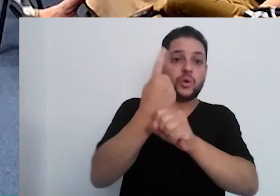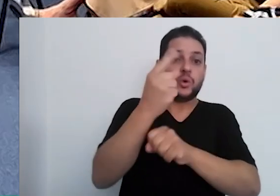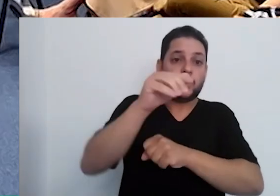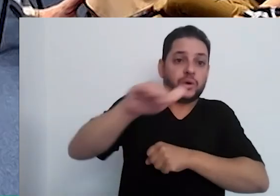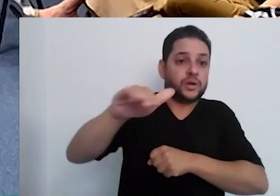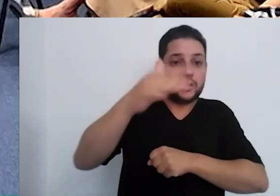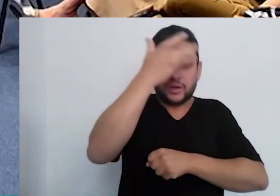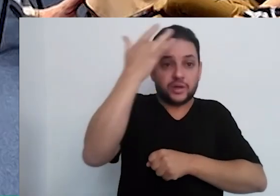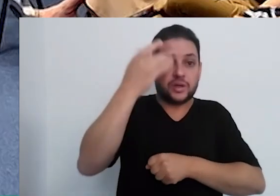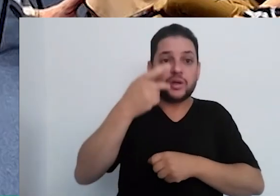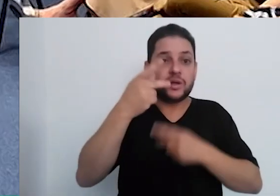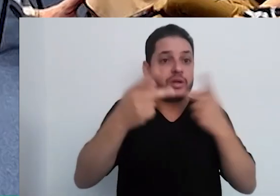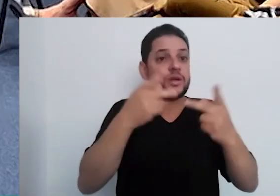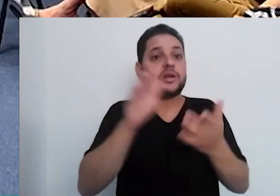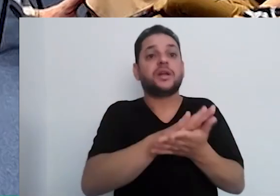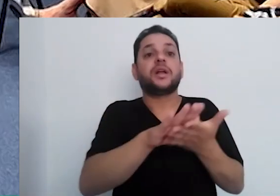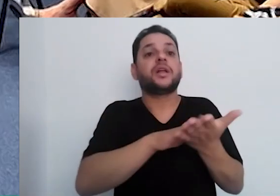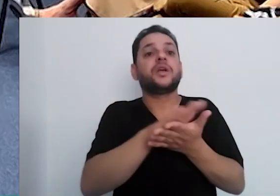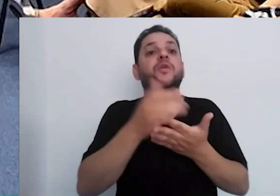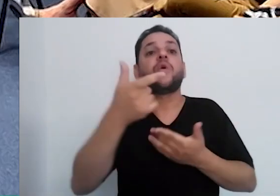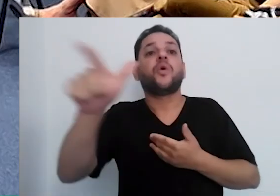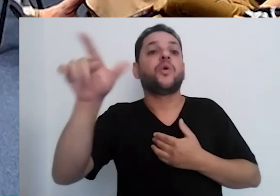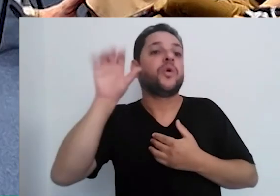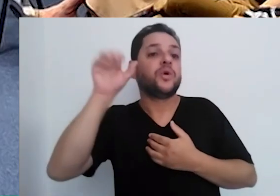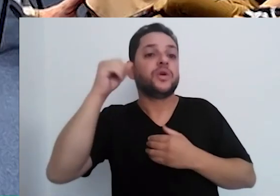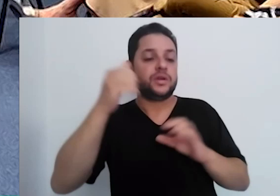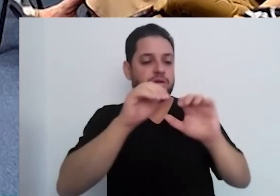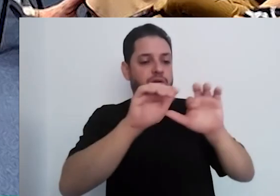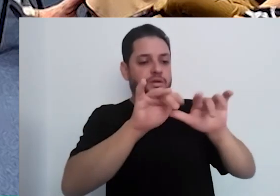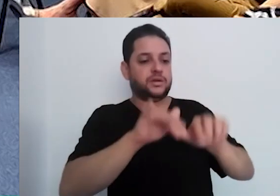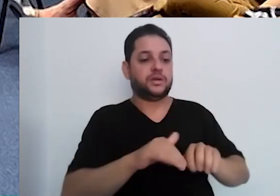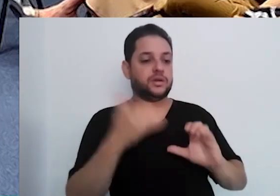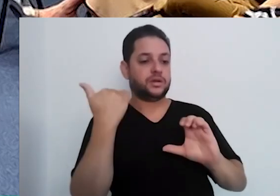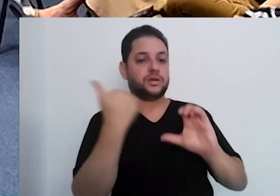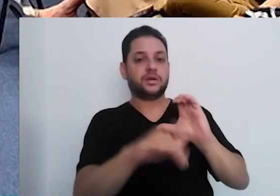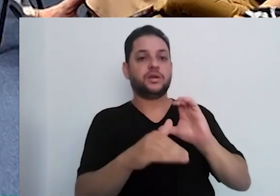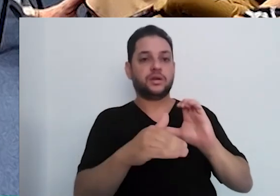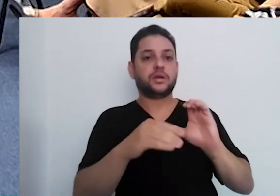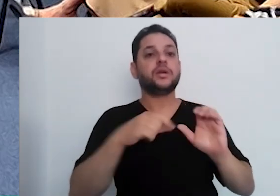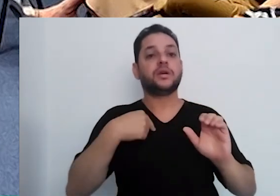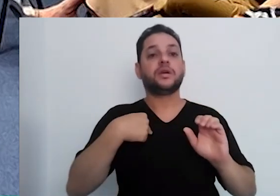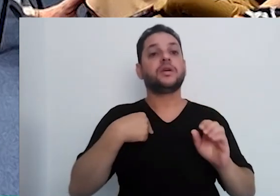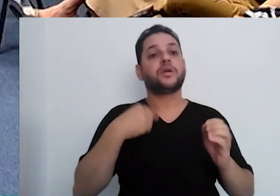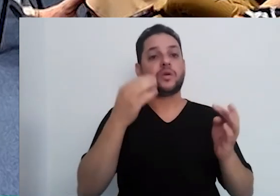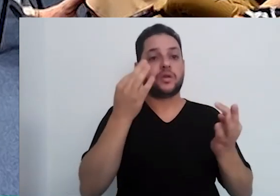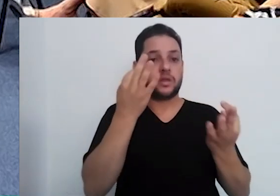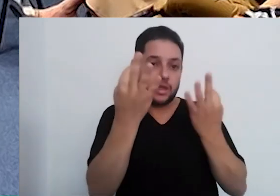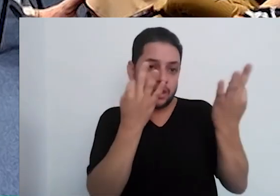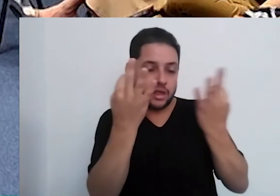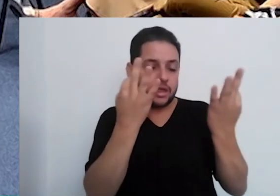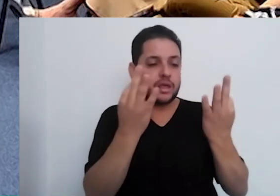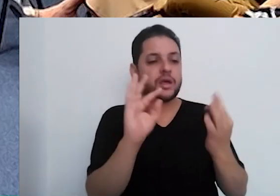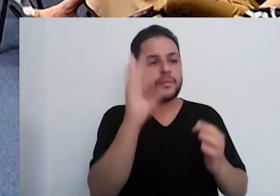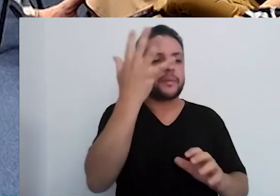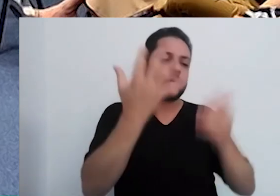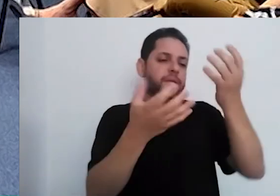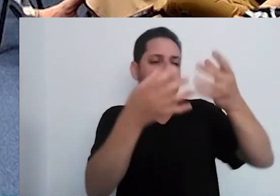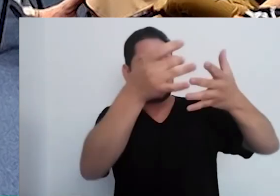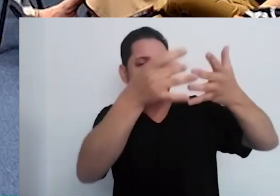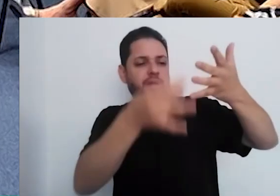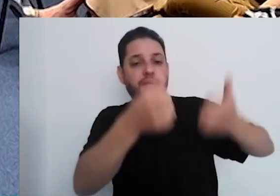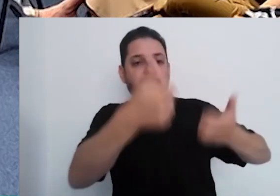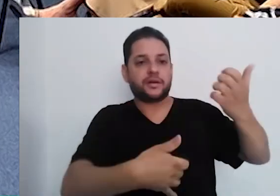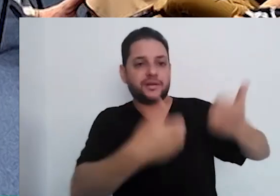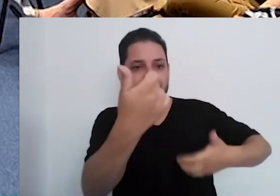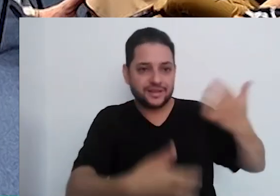um ouvinte do praia que mandou um e-mail pra gente dizendo eu sou terapeuta e acontece isso e aquilo e aquil aí a gente falou caramba Que diabos é